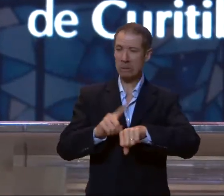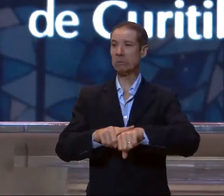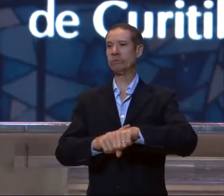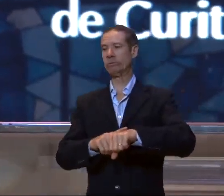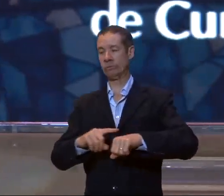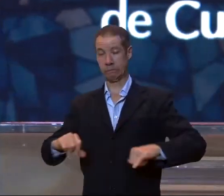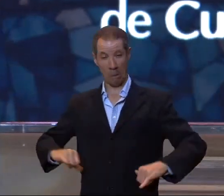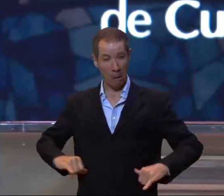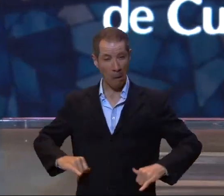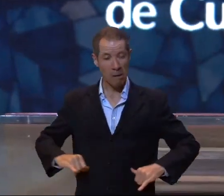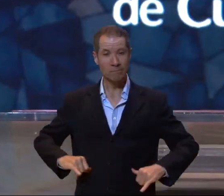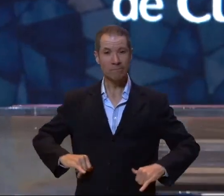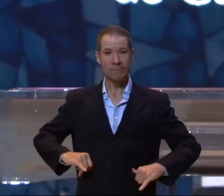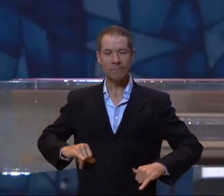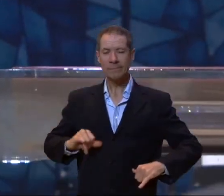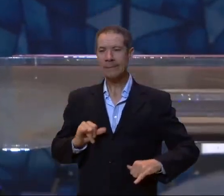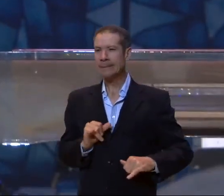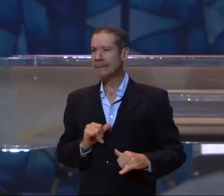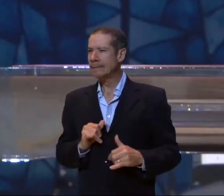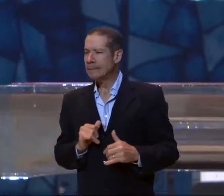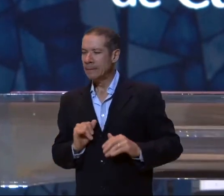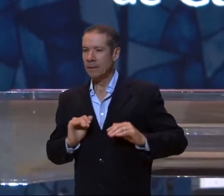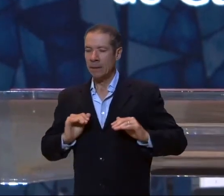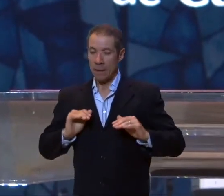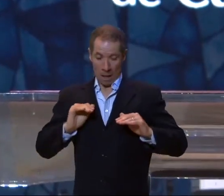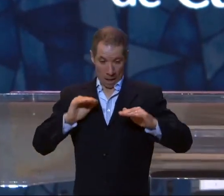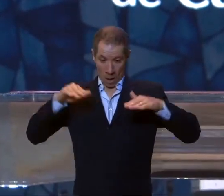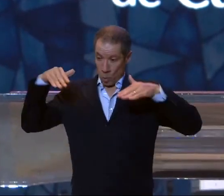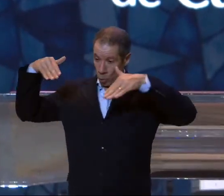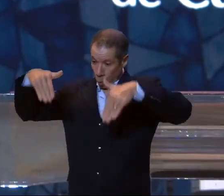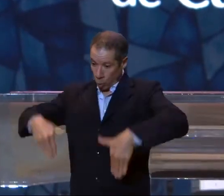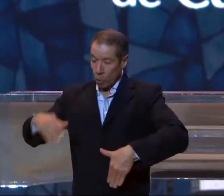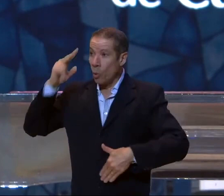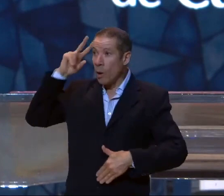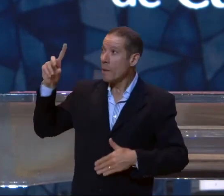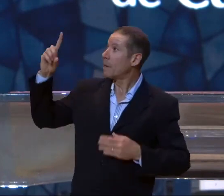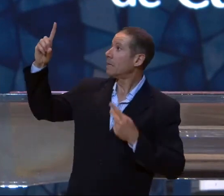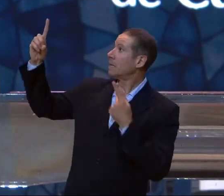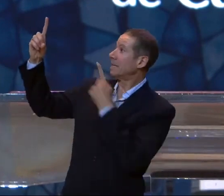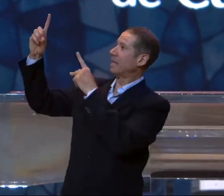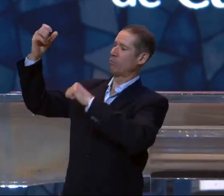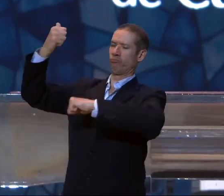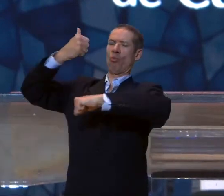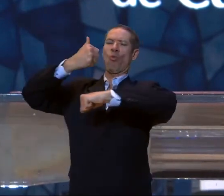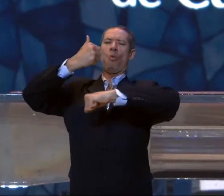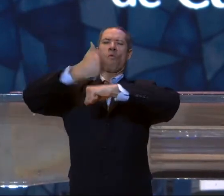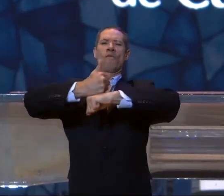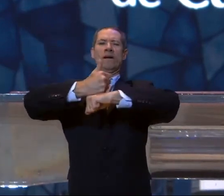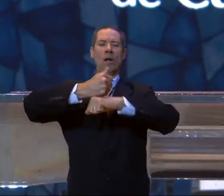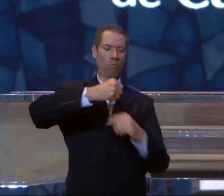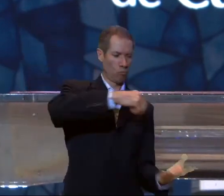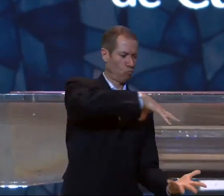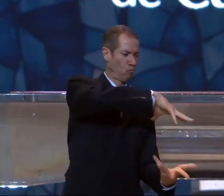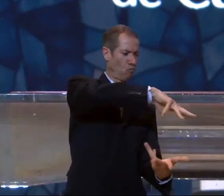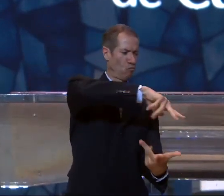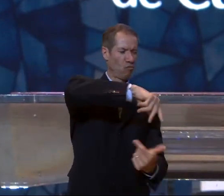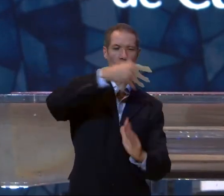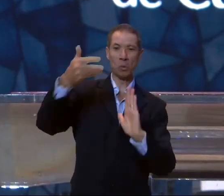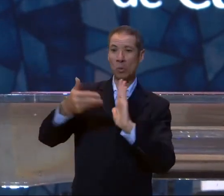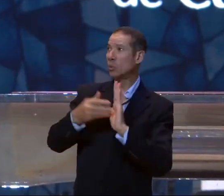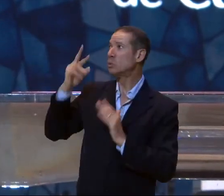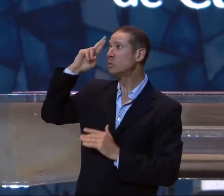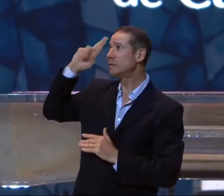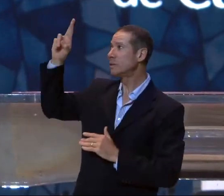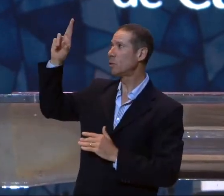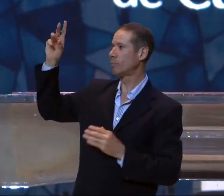tribulação e vai diante do trono daquele que governa tudo e todos. Diz: Senhor, isso aqui eu não sei